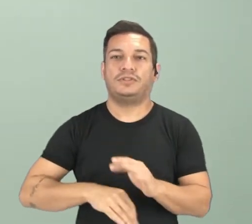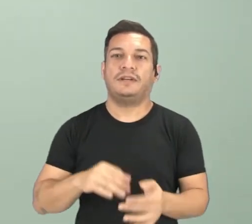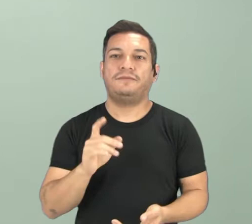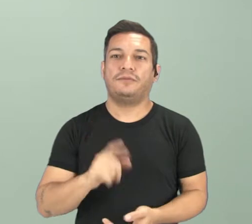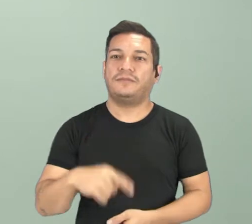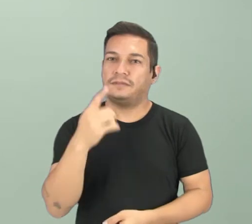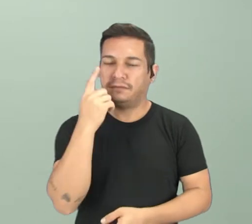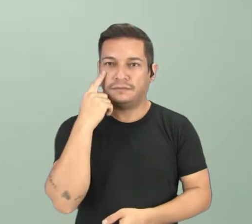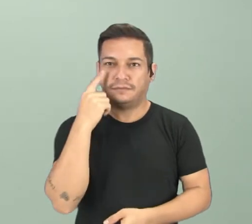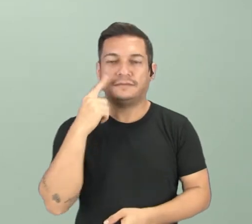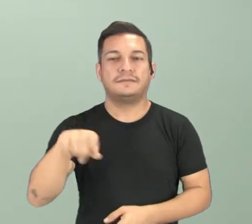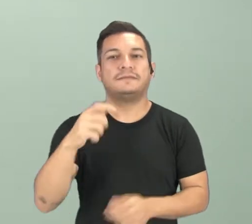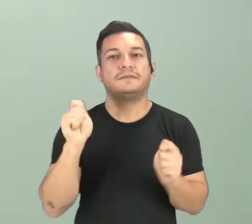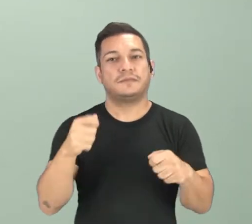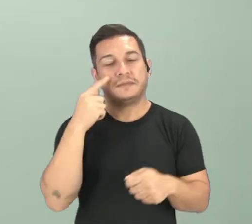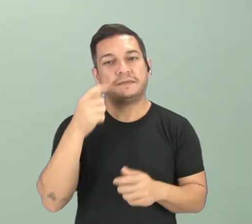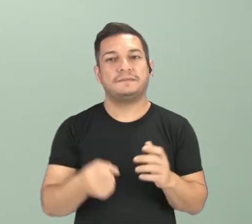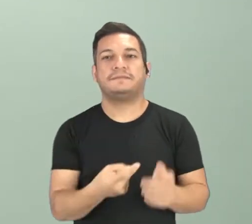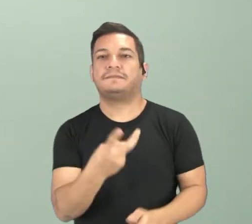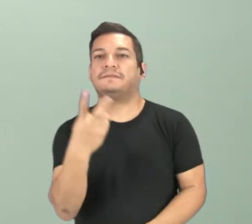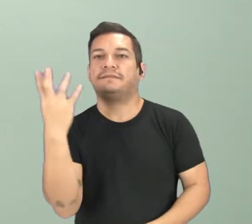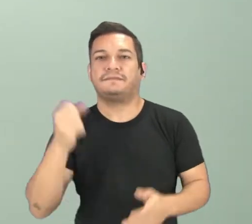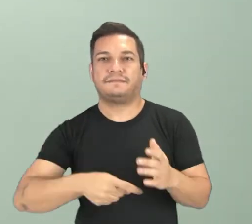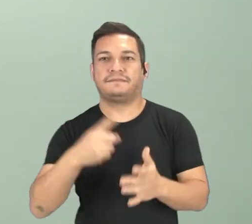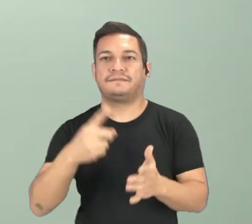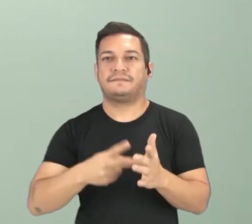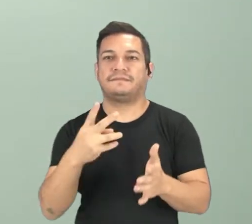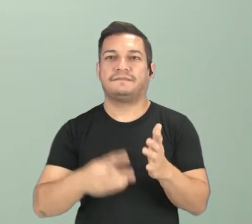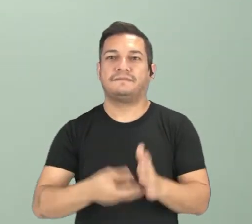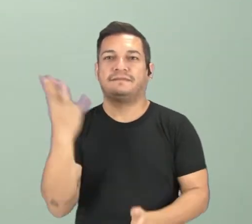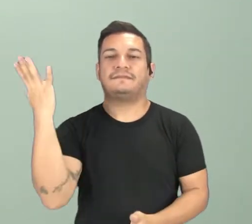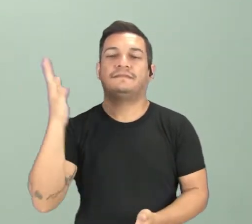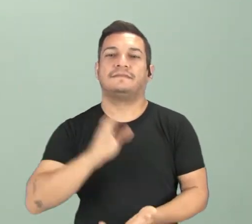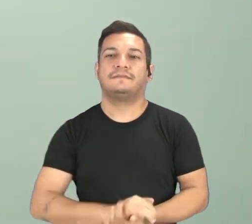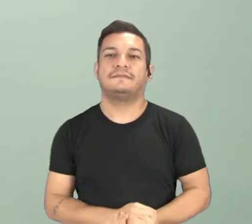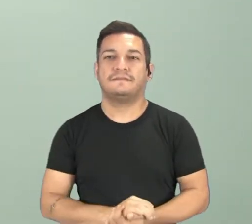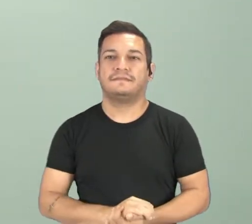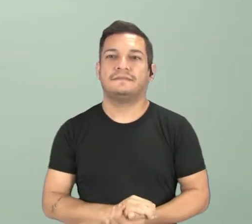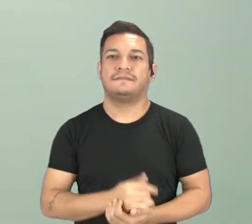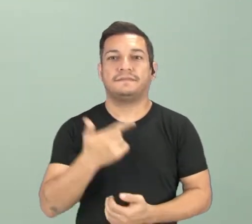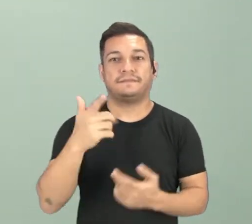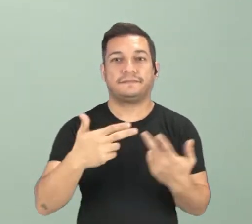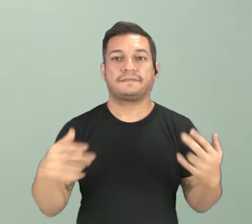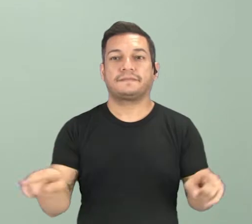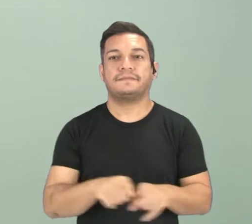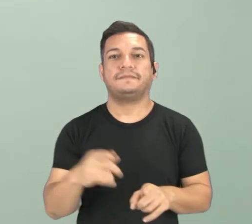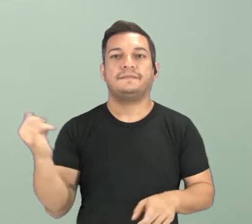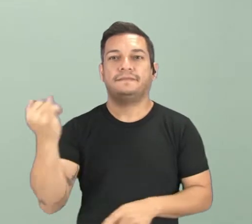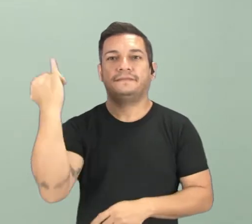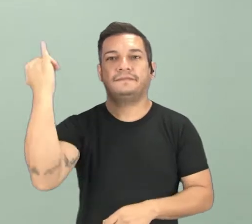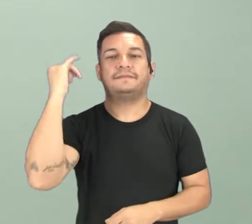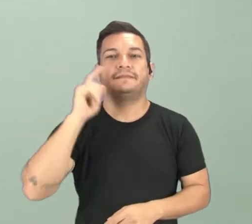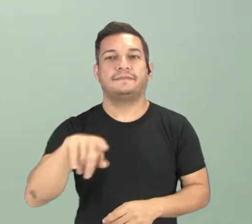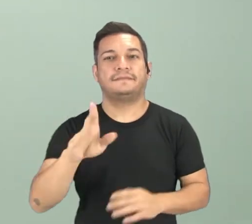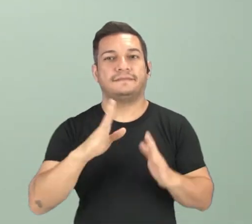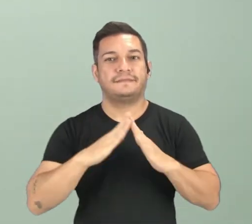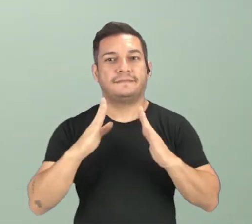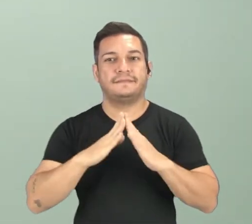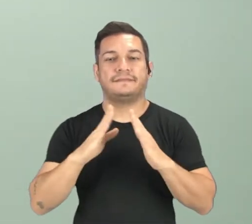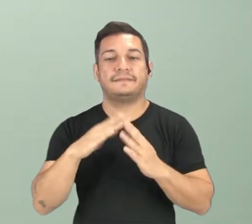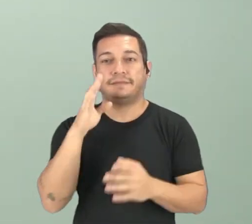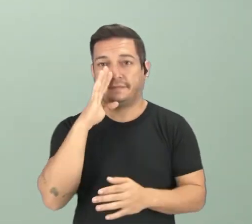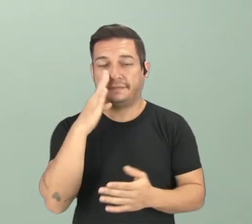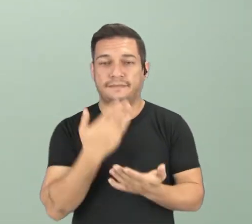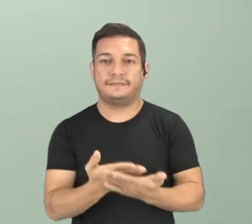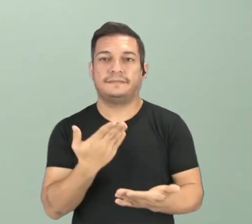Na plataforma você pode ver quantas vezes, não gasta não, viu? Uma outra coisa também muito importante, se você está em casa assistindo essa